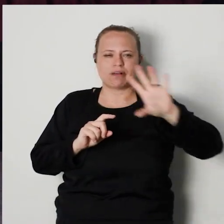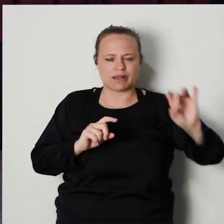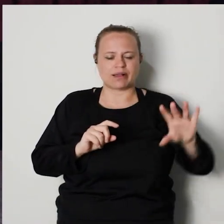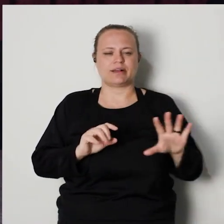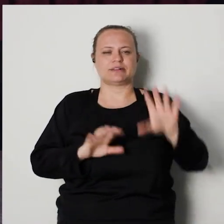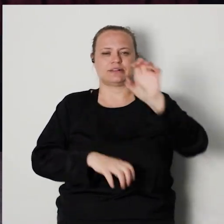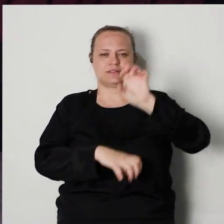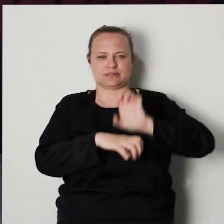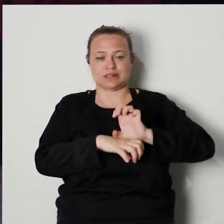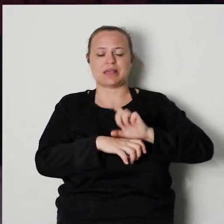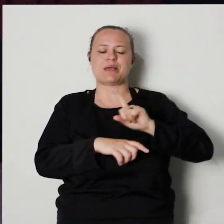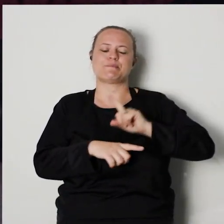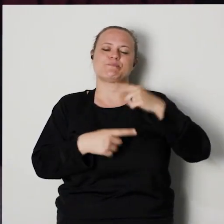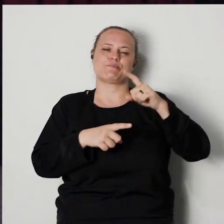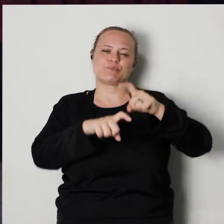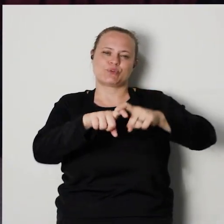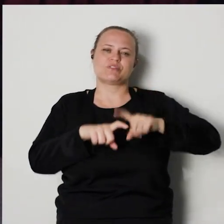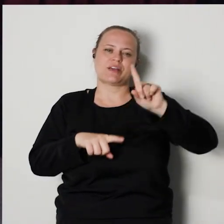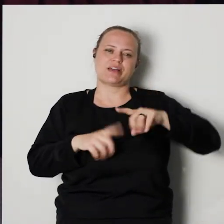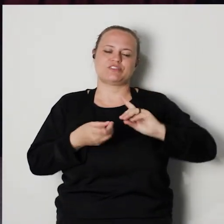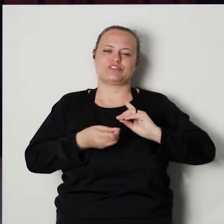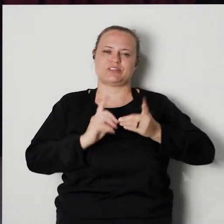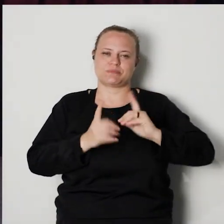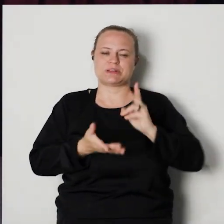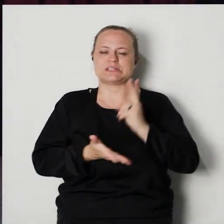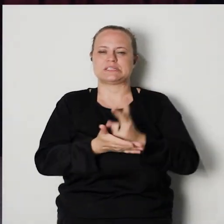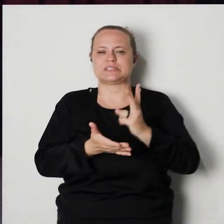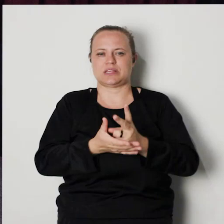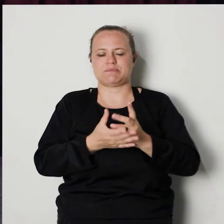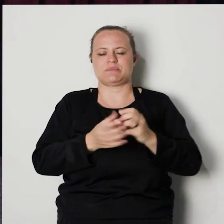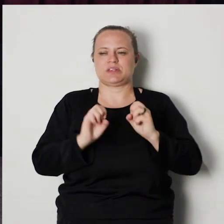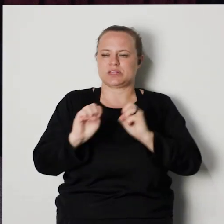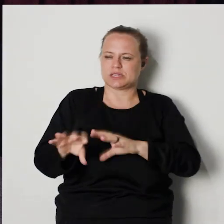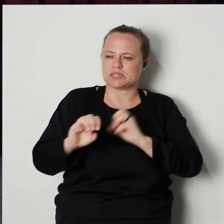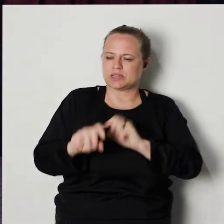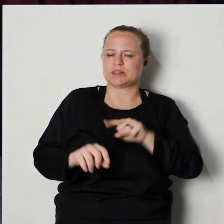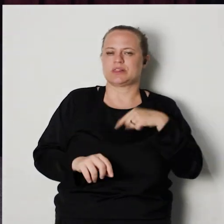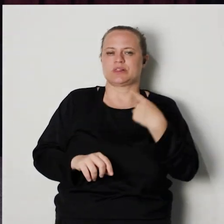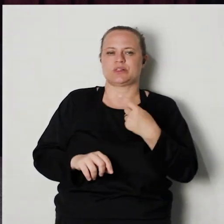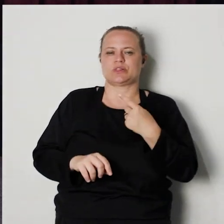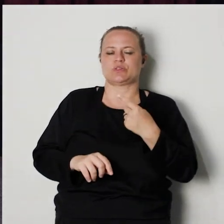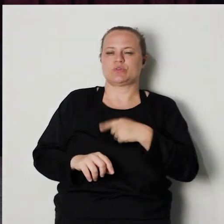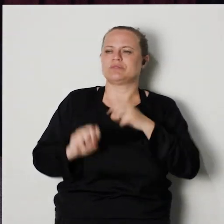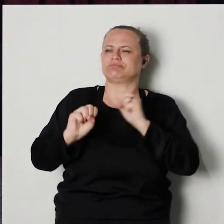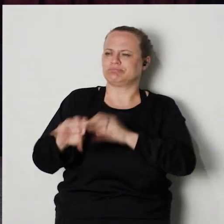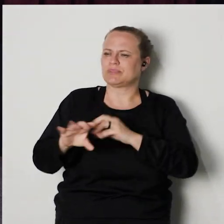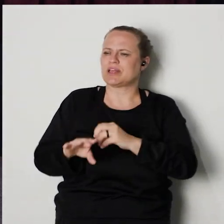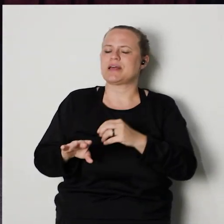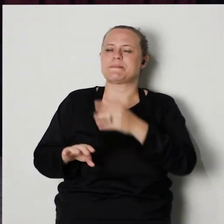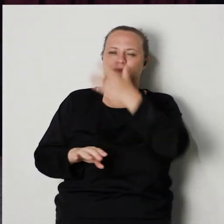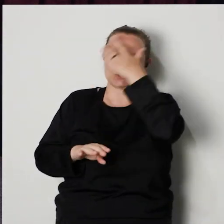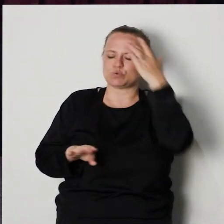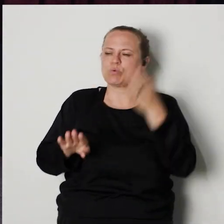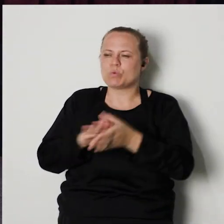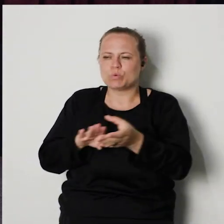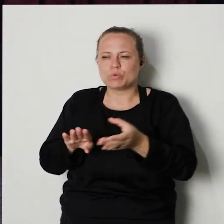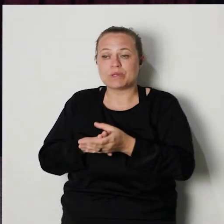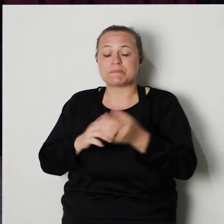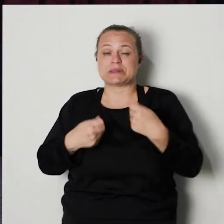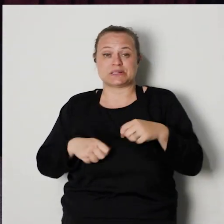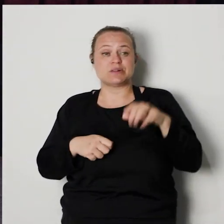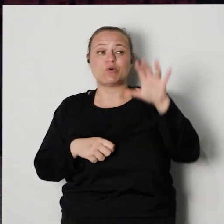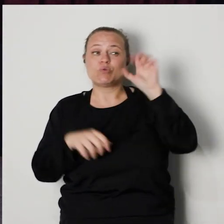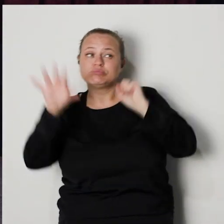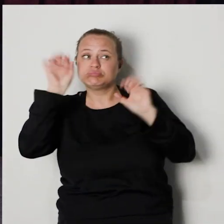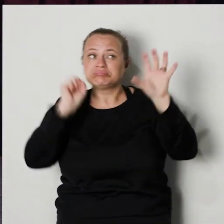efetivamente é o poder público e a sociedade civil em cada município e em cada estado. E isso foi a dinâmica assim, que a gente